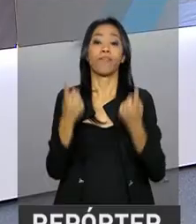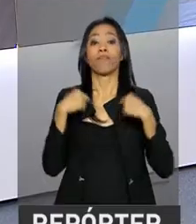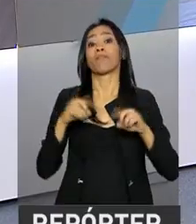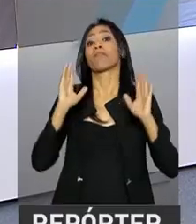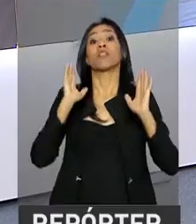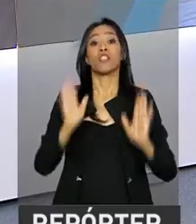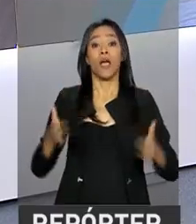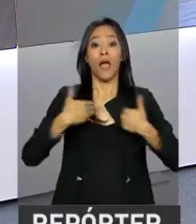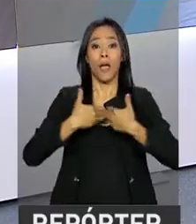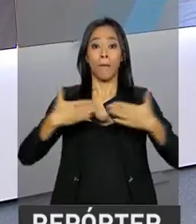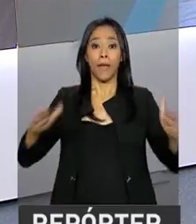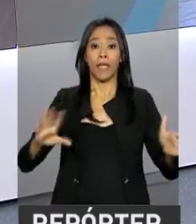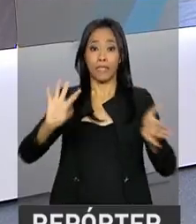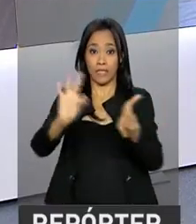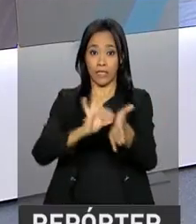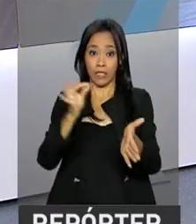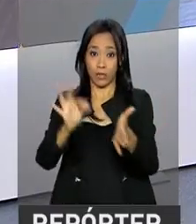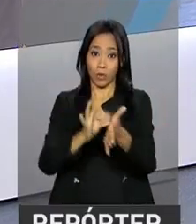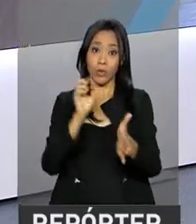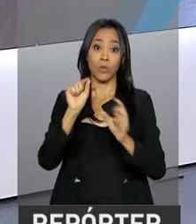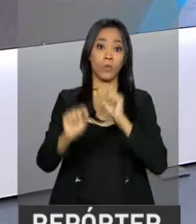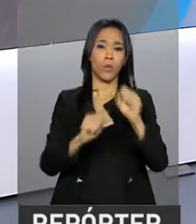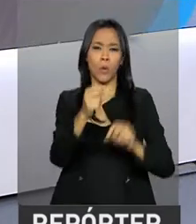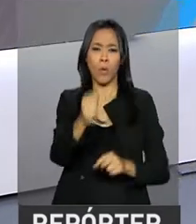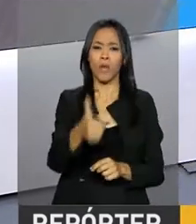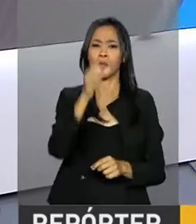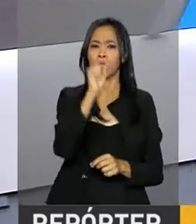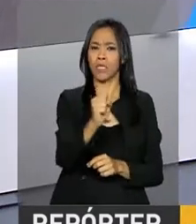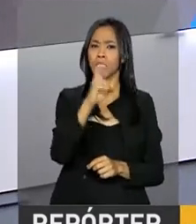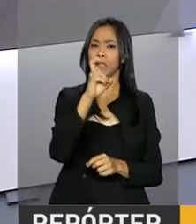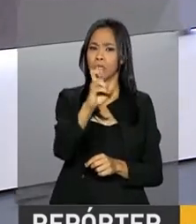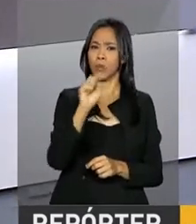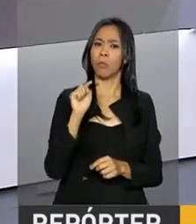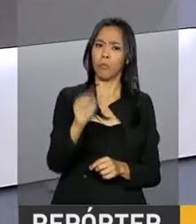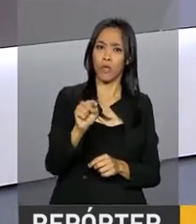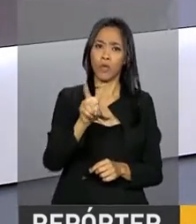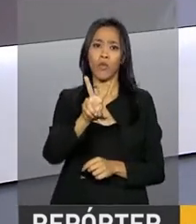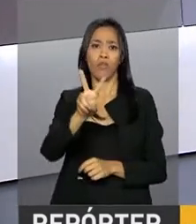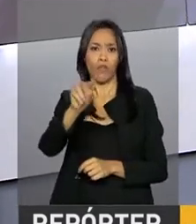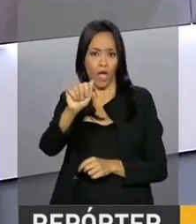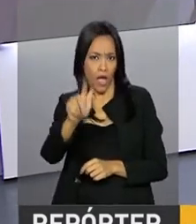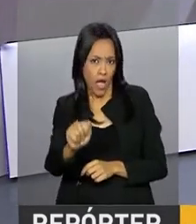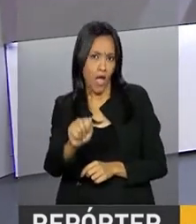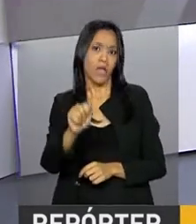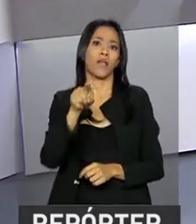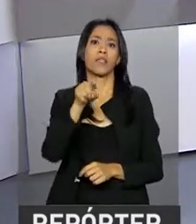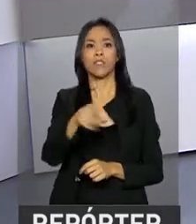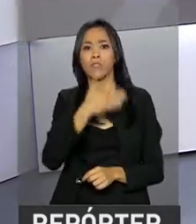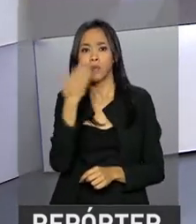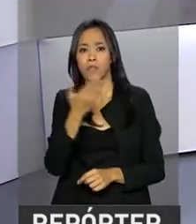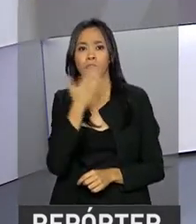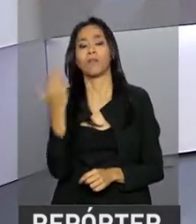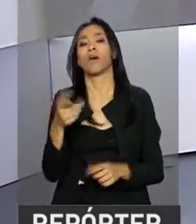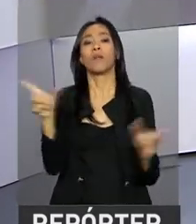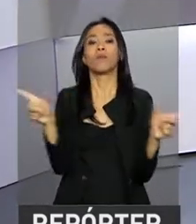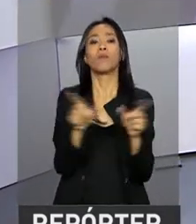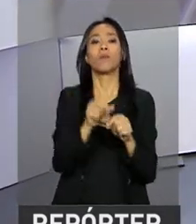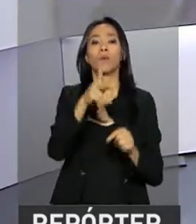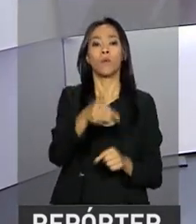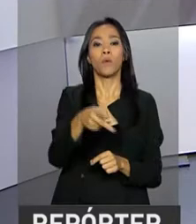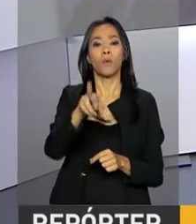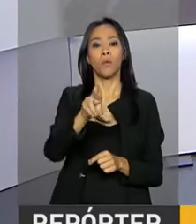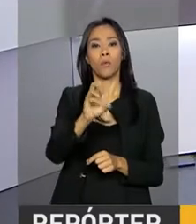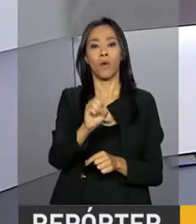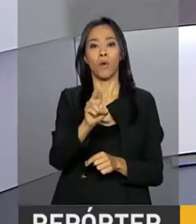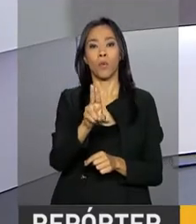abertas as inscrições para quase 35 mil vagas remanescentes do programa universidade para todos as